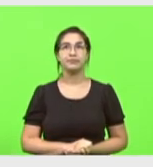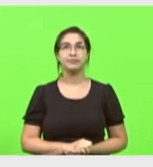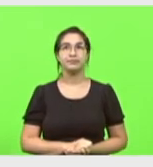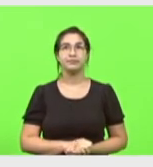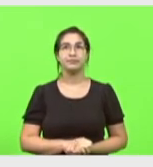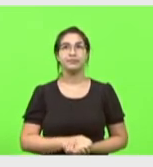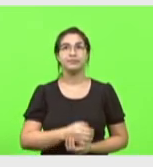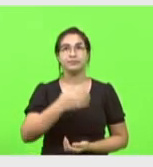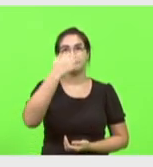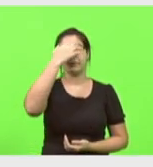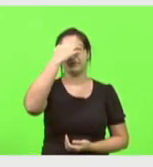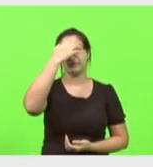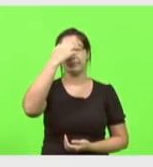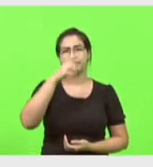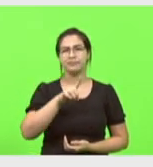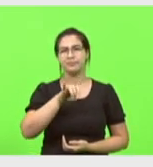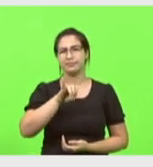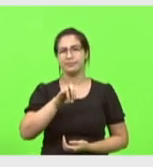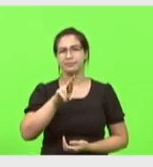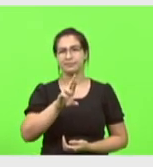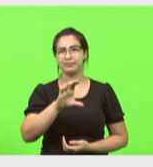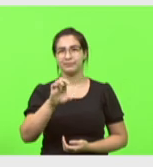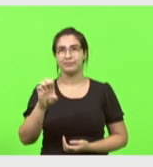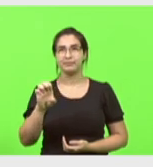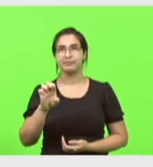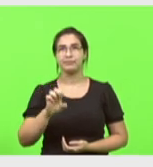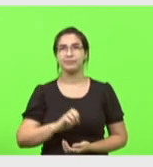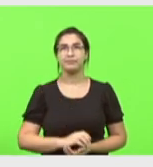Como vota a deputada Dirce Eiderscheidt?